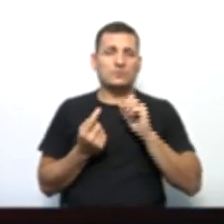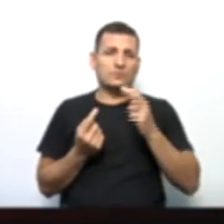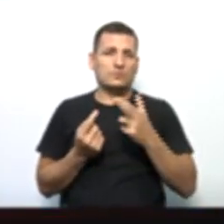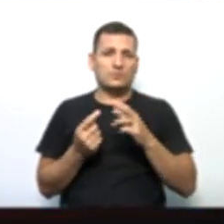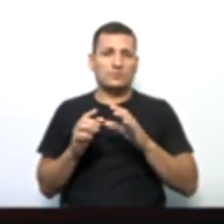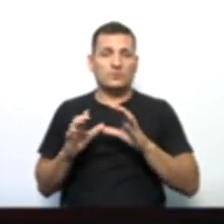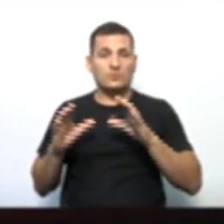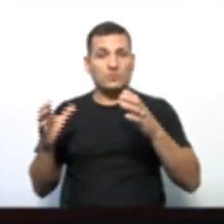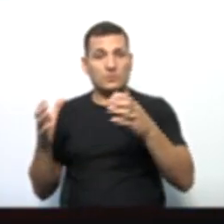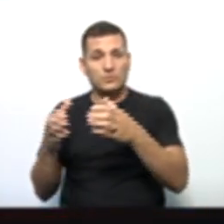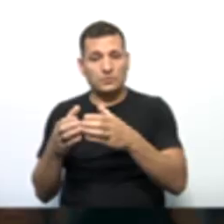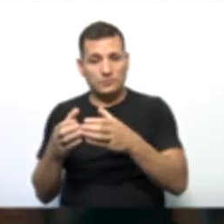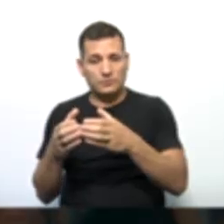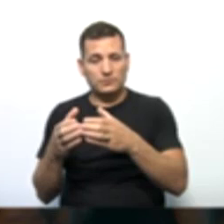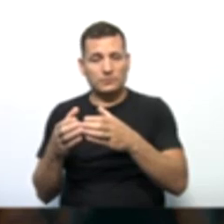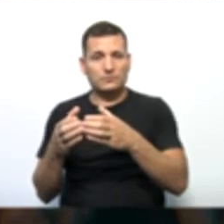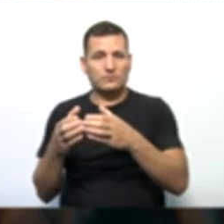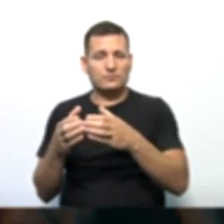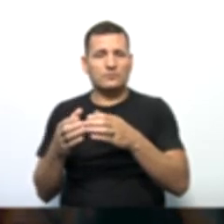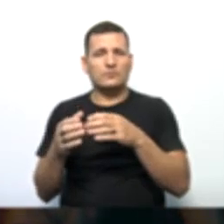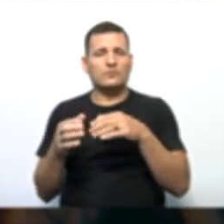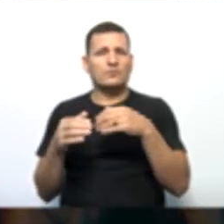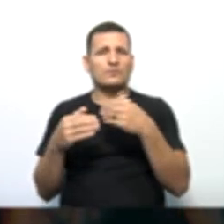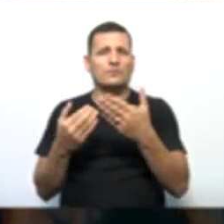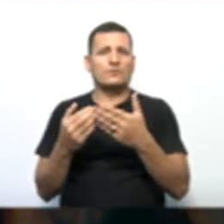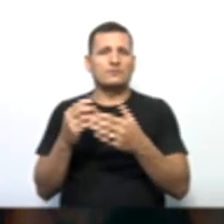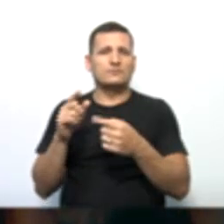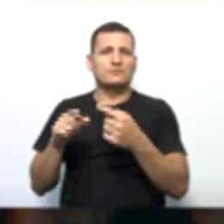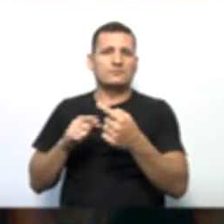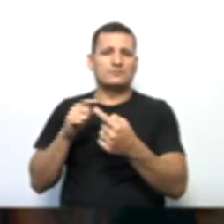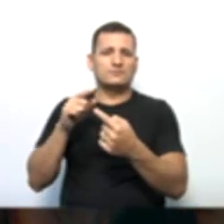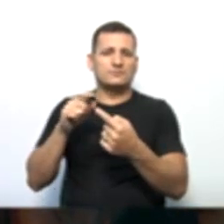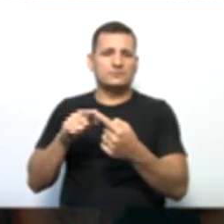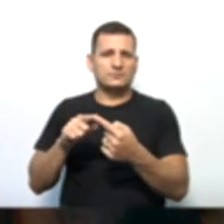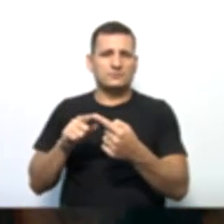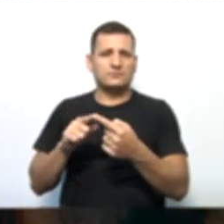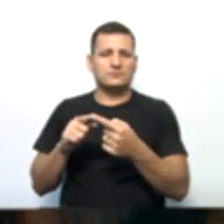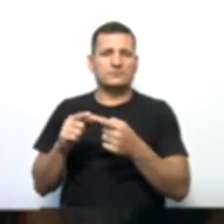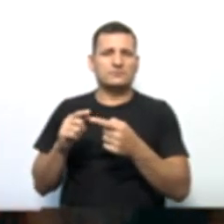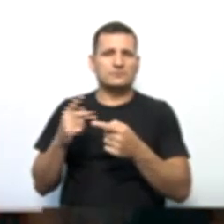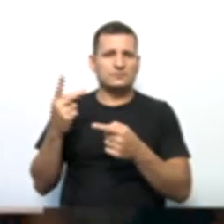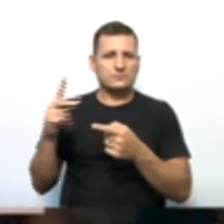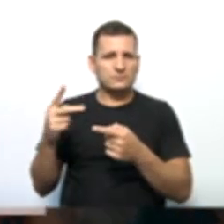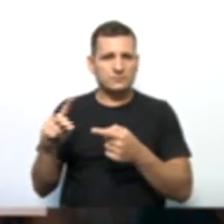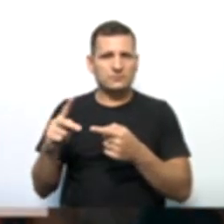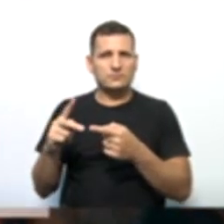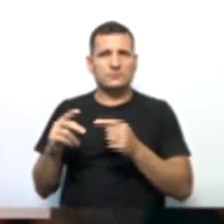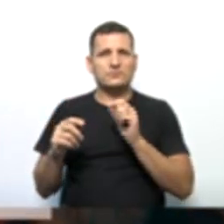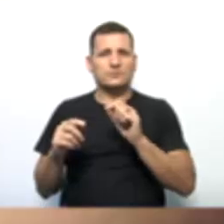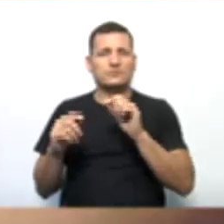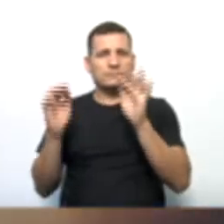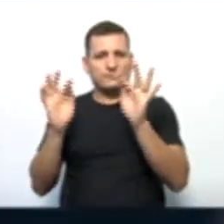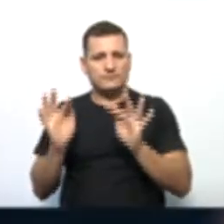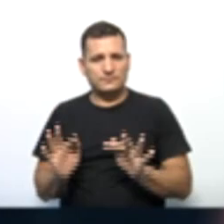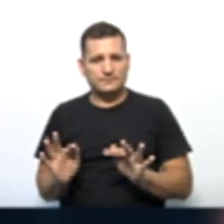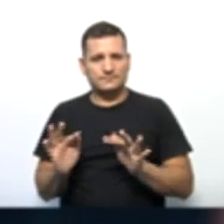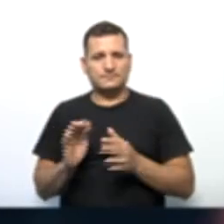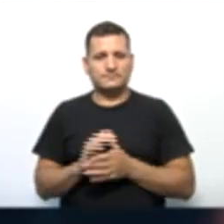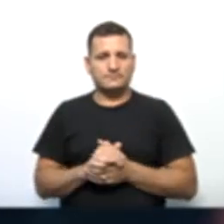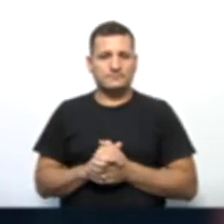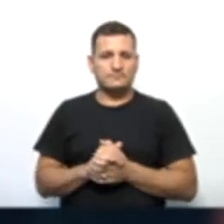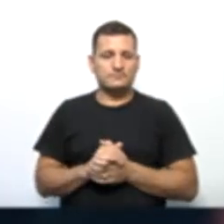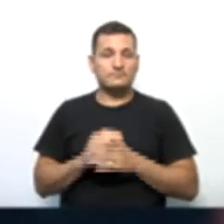da polis, né, aquilo que é a meta de todo ser humano e de todas as organizações, a busca da felicidade. A